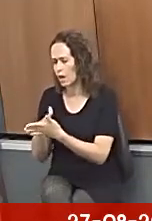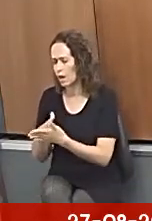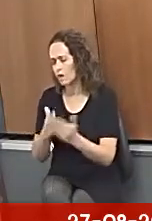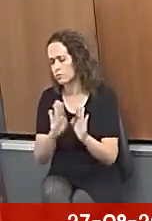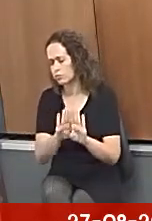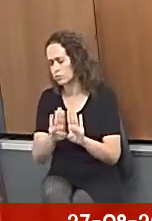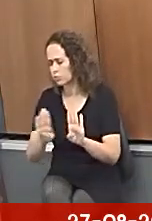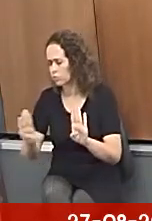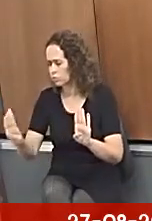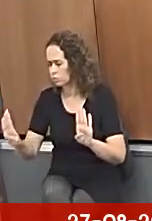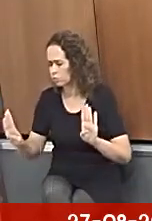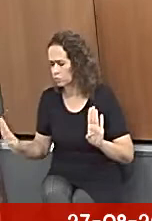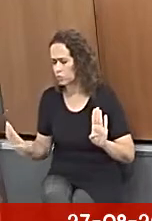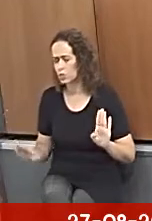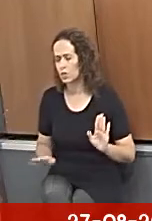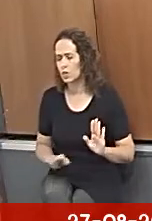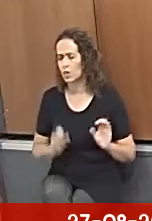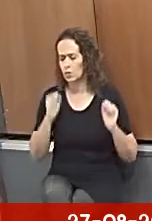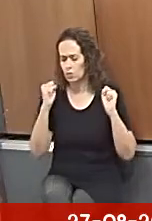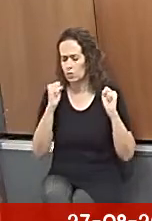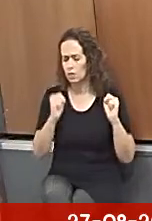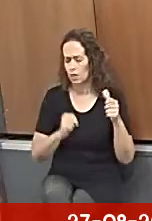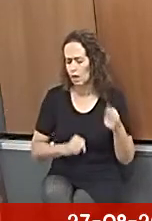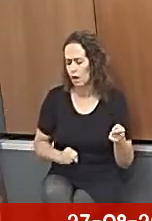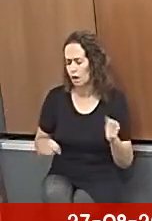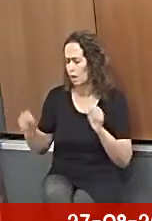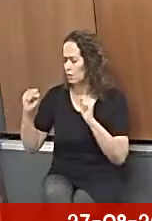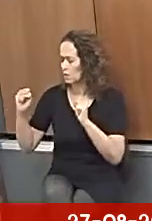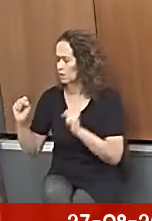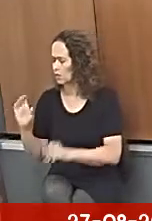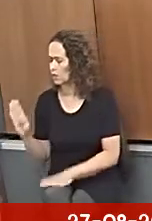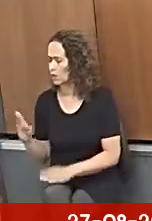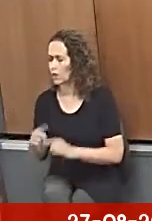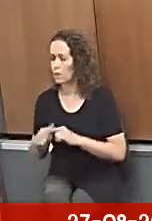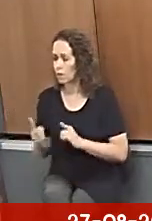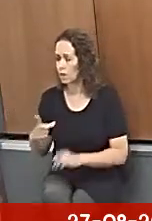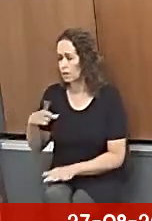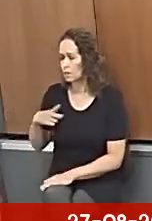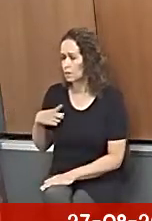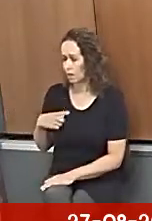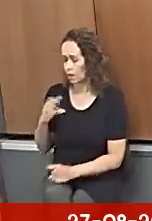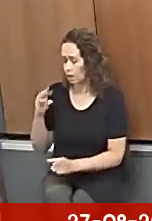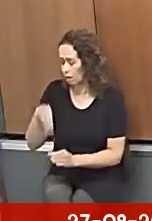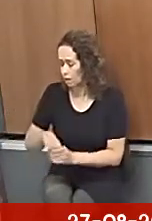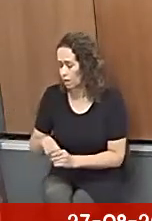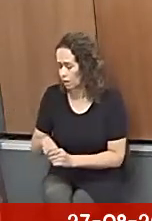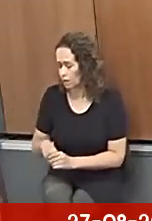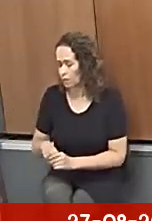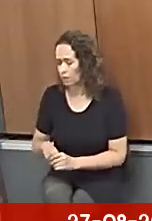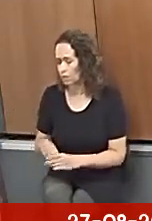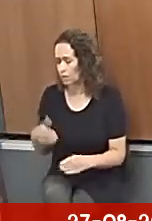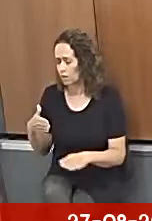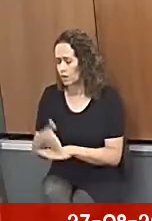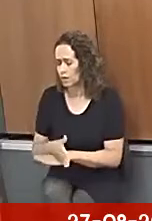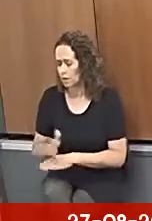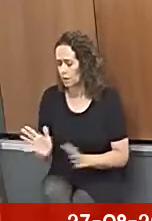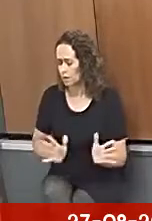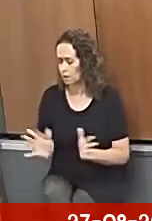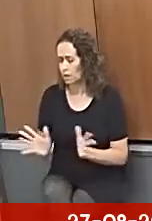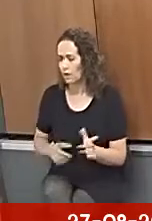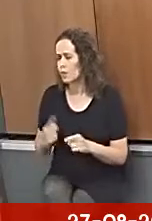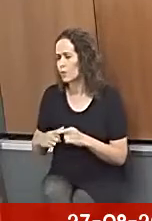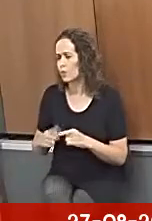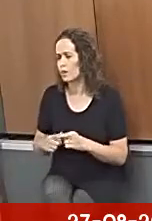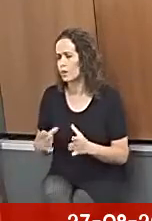a torcida a nu e na torcida b mas tem acesso interno porque não libera o acesso interno porque ele é todo interligado